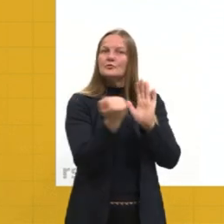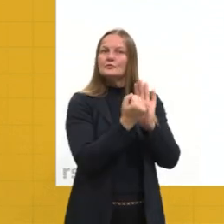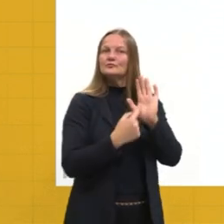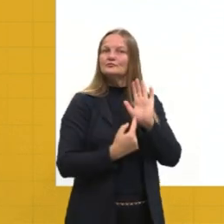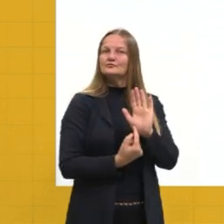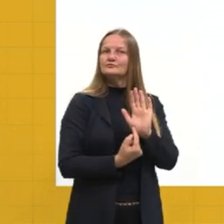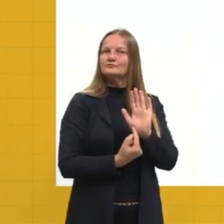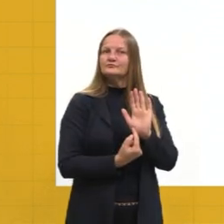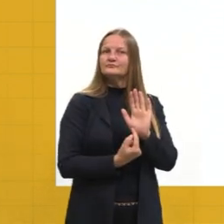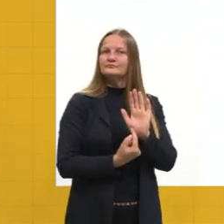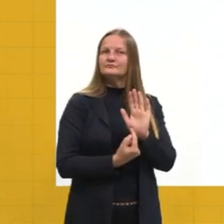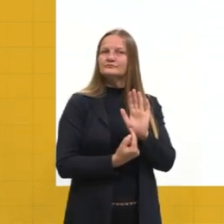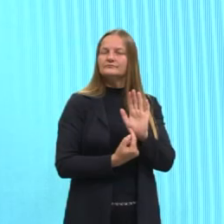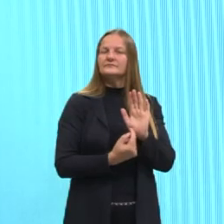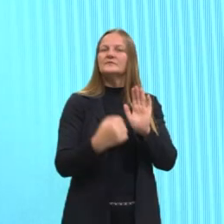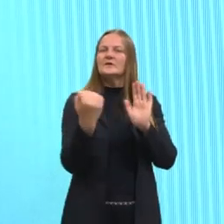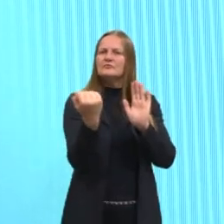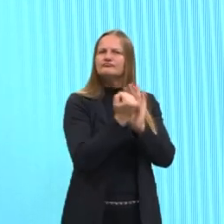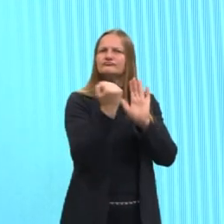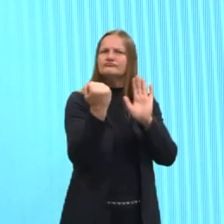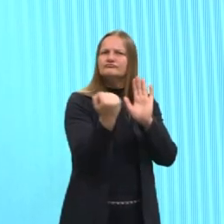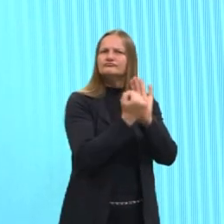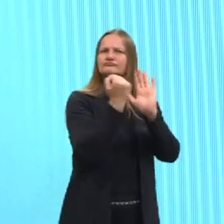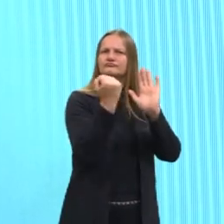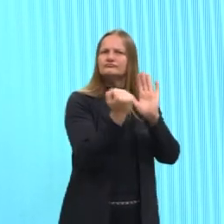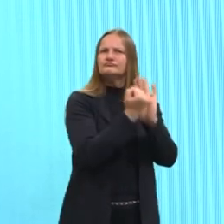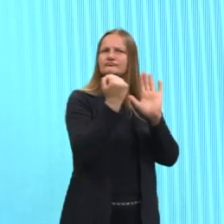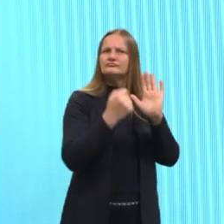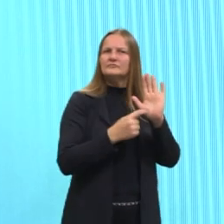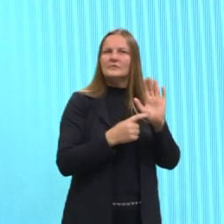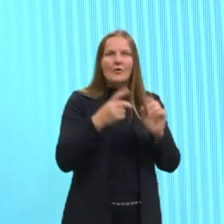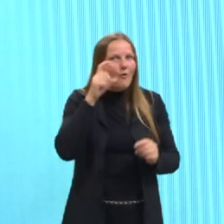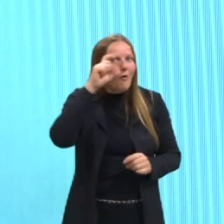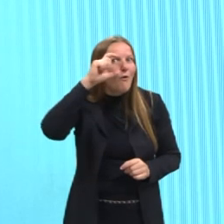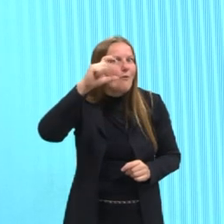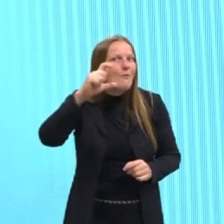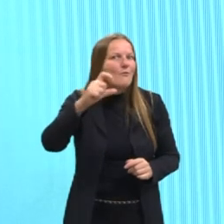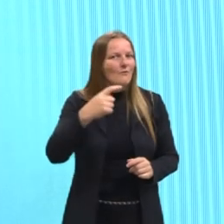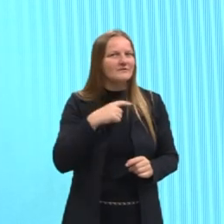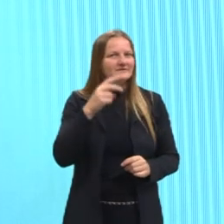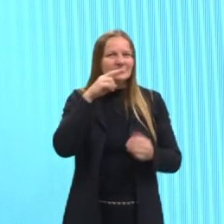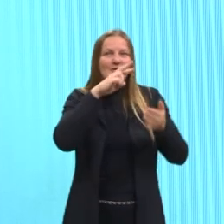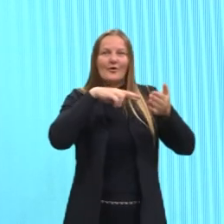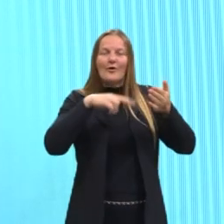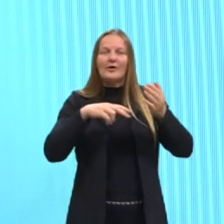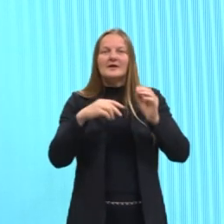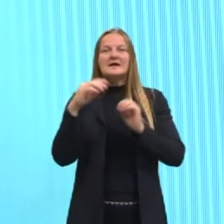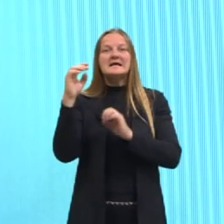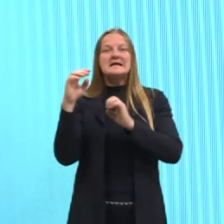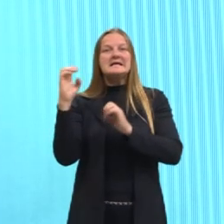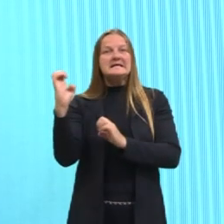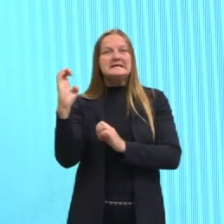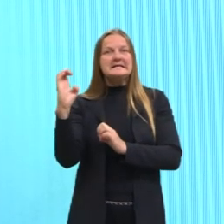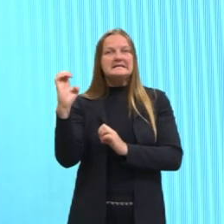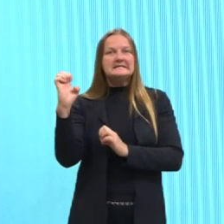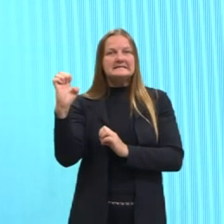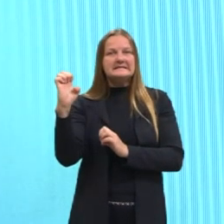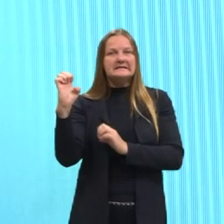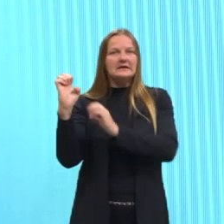uma característica baseada em símbolos a é uma curiosidade é que a gente Leia ela da esquerda para direita